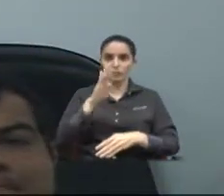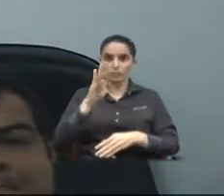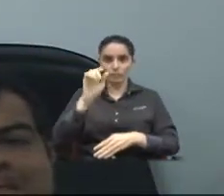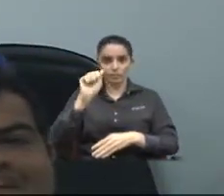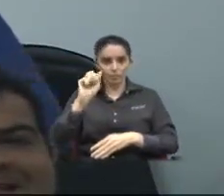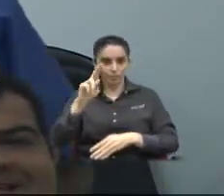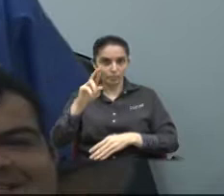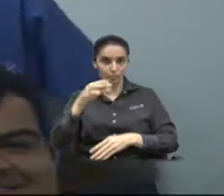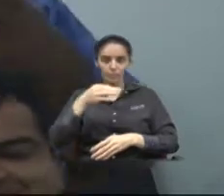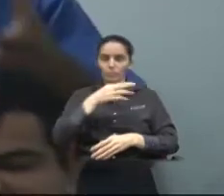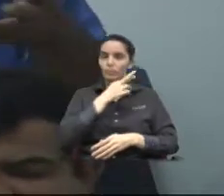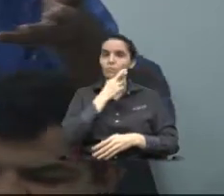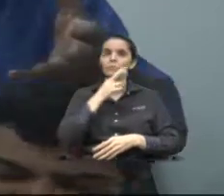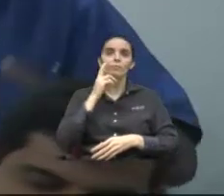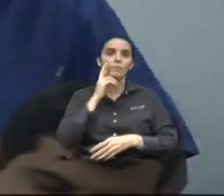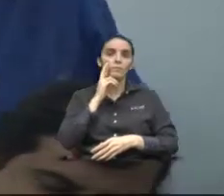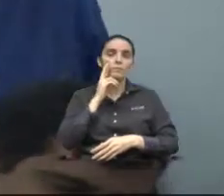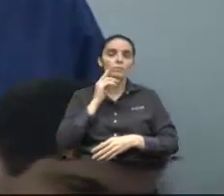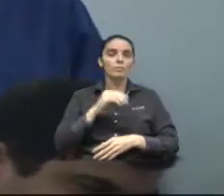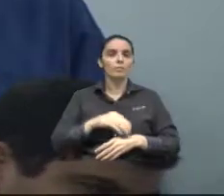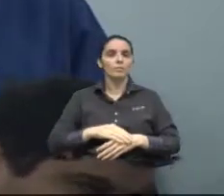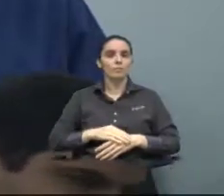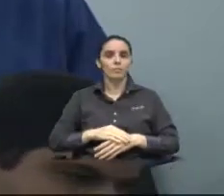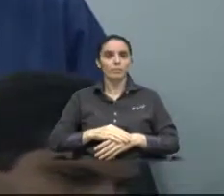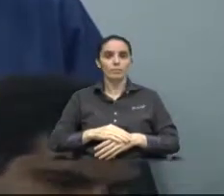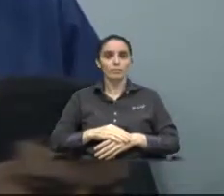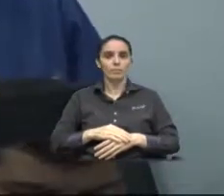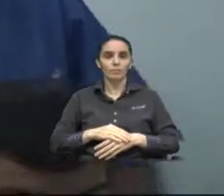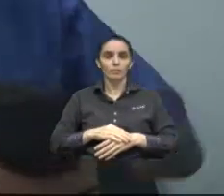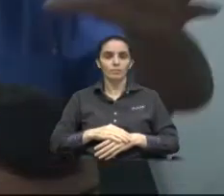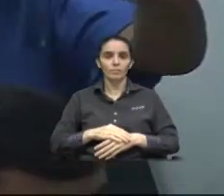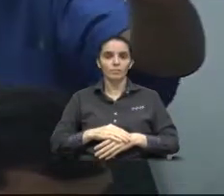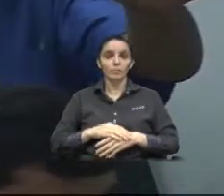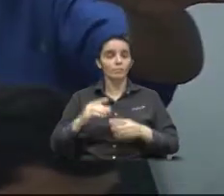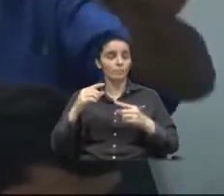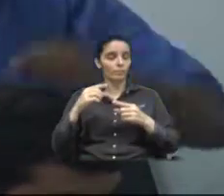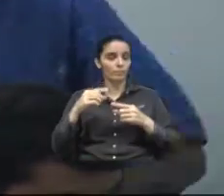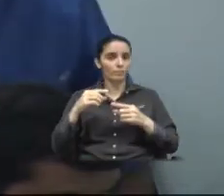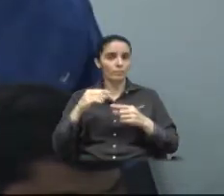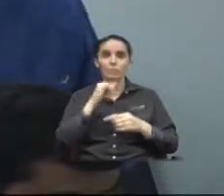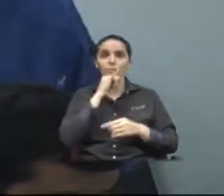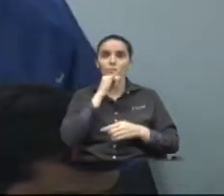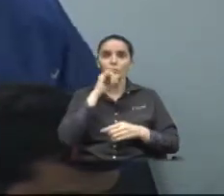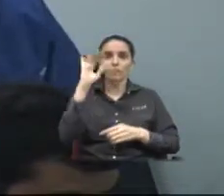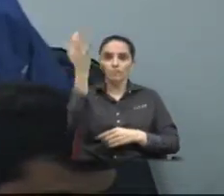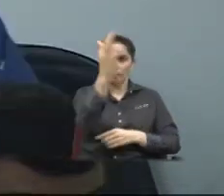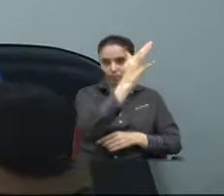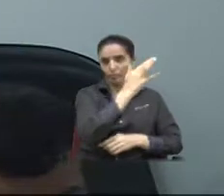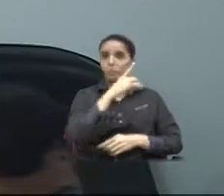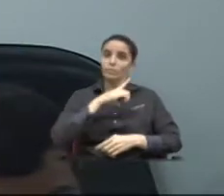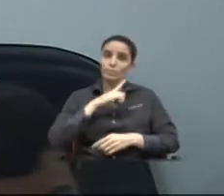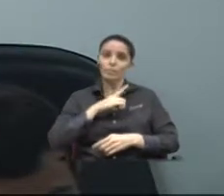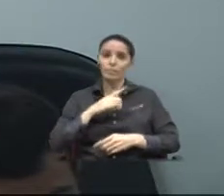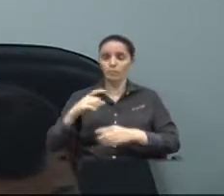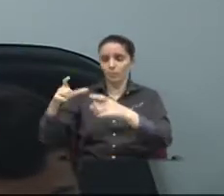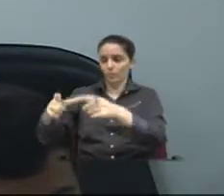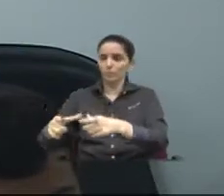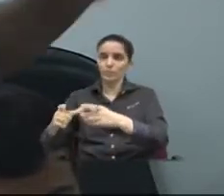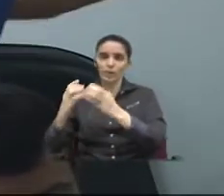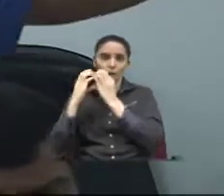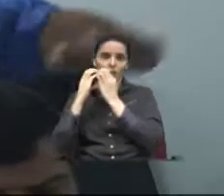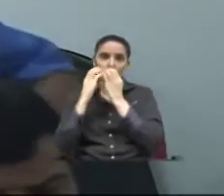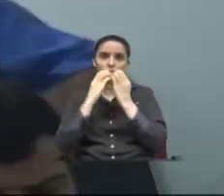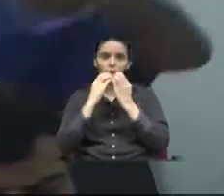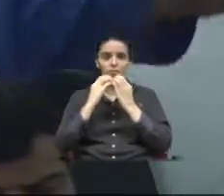restaurante, café, em espaços públicos. Por exemplo, no Parque da Cidade tem lá uma lanchonete. No Horto Florestal tem lá